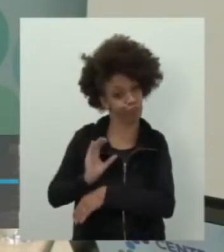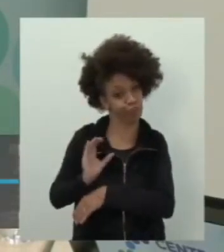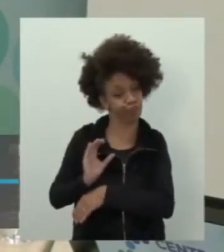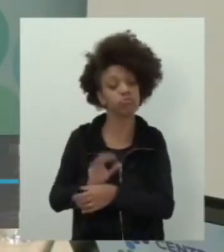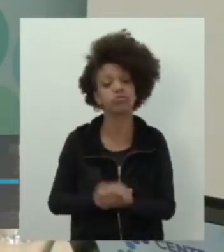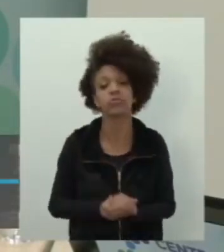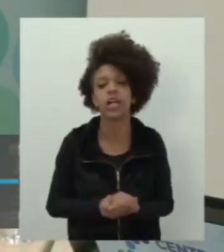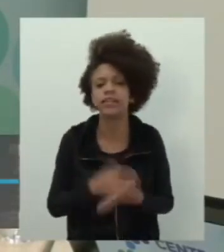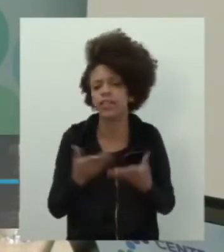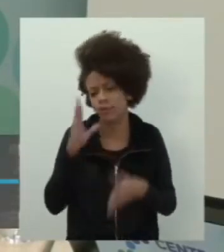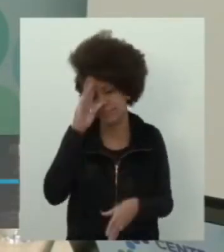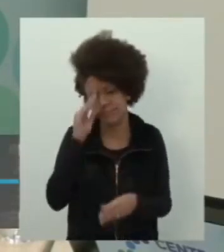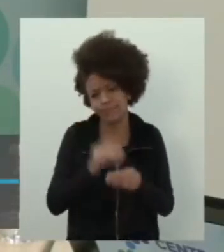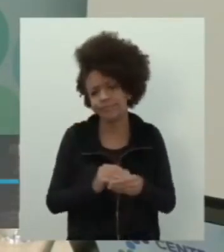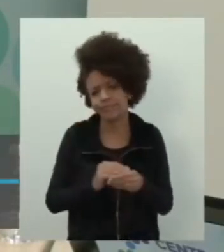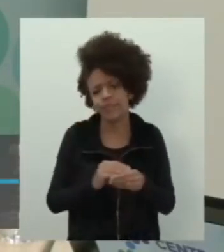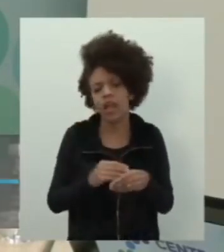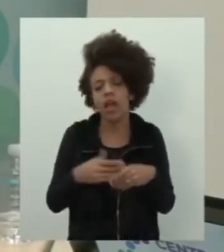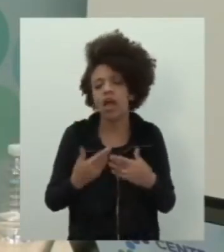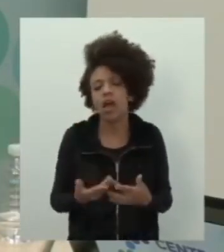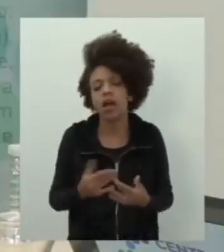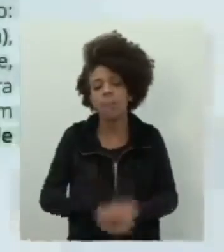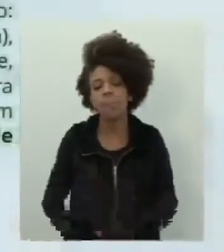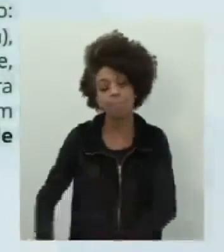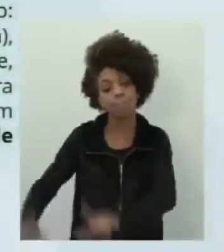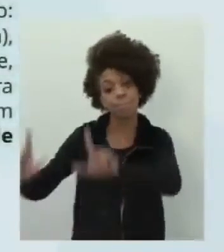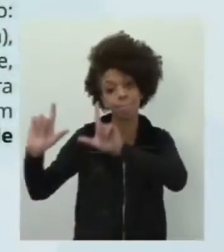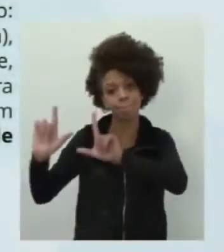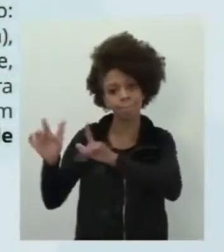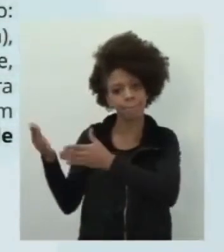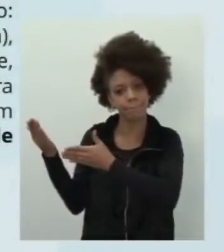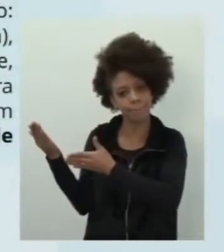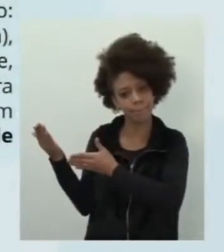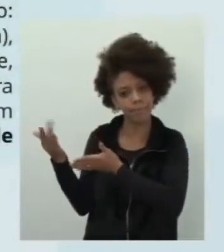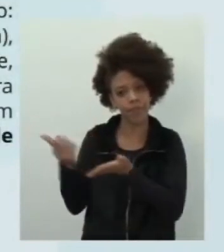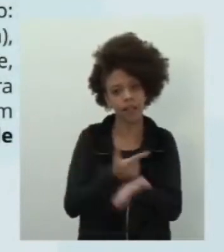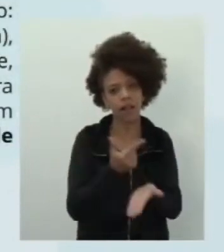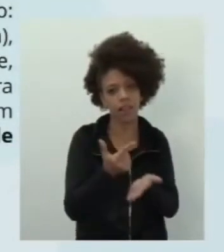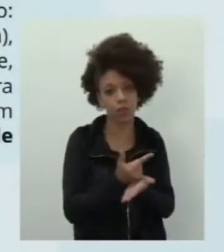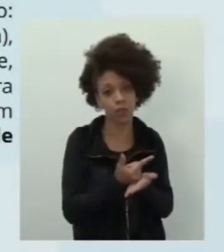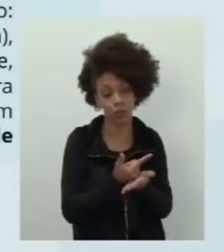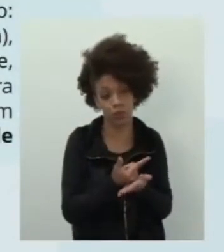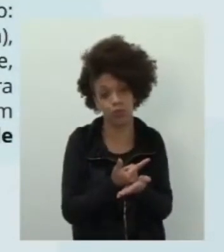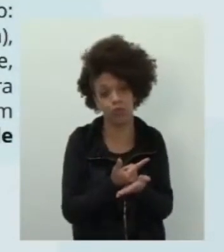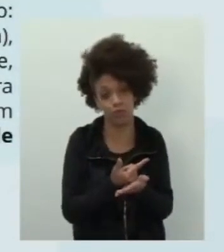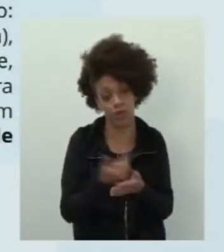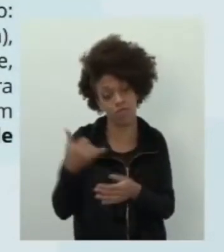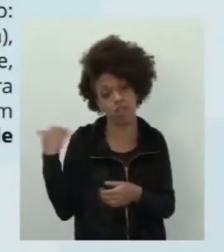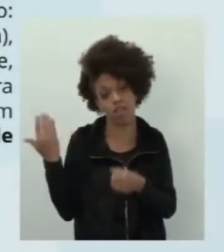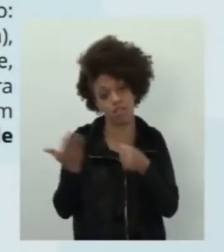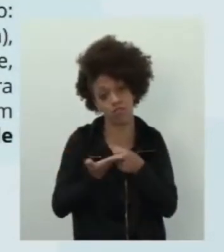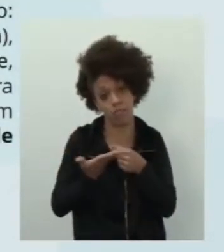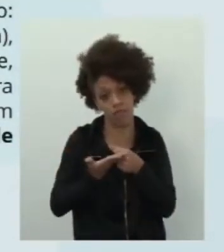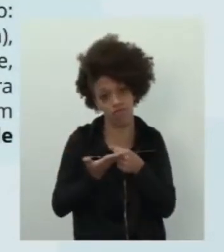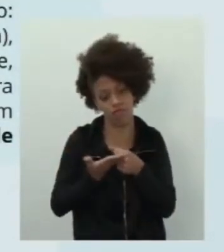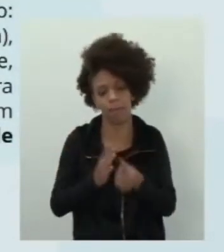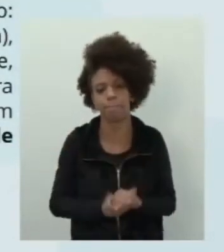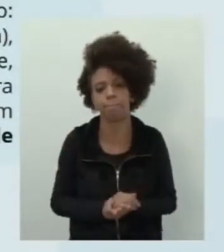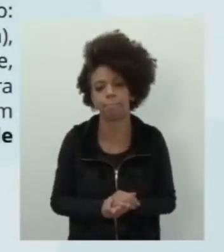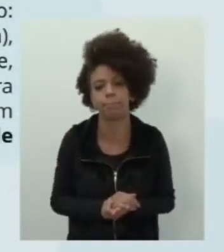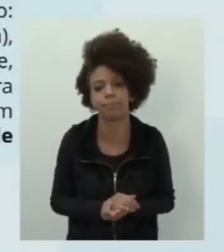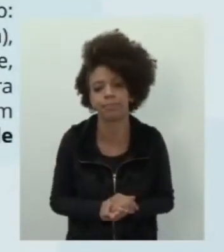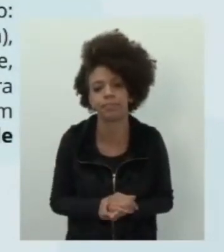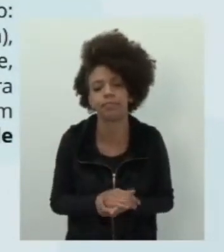para resumir um pouquinho do que a gente falou, olha só na tela, literatura da Idade Média, é o que nós estamos falando agora. De acordo com